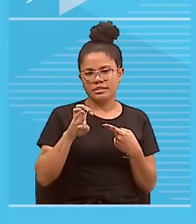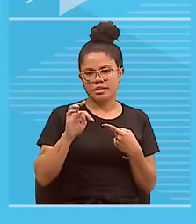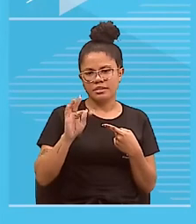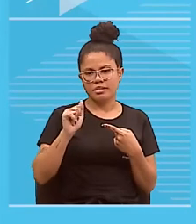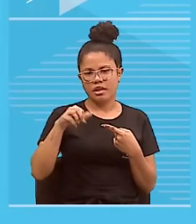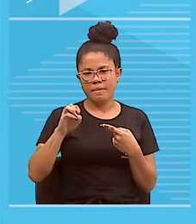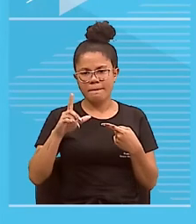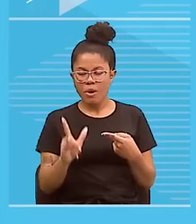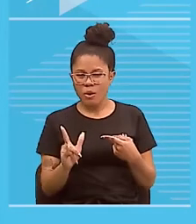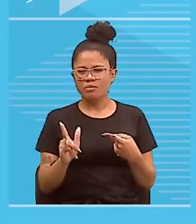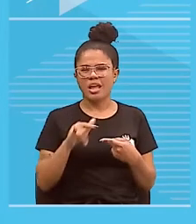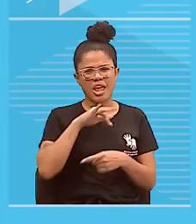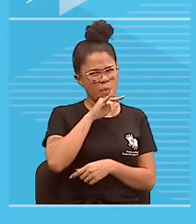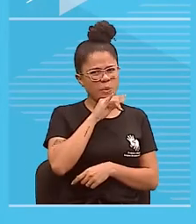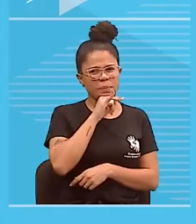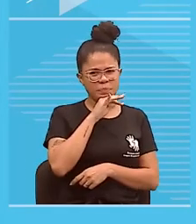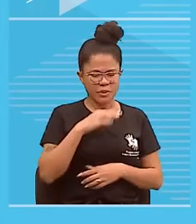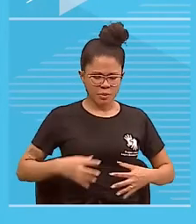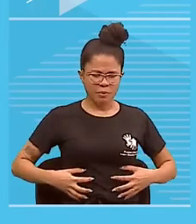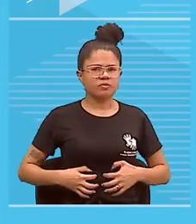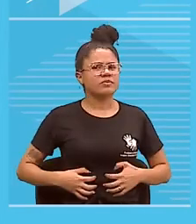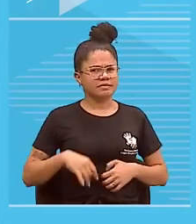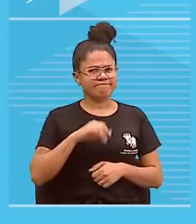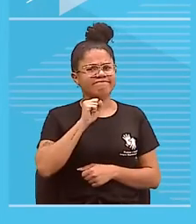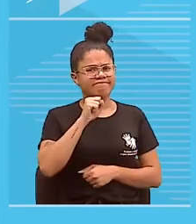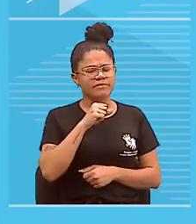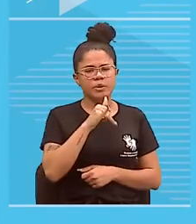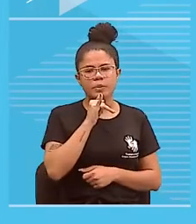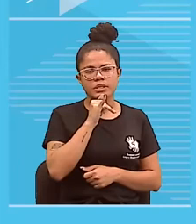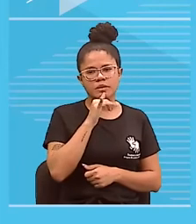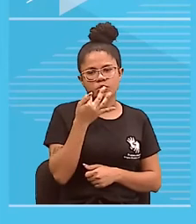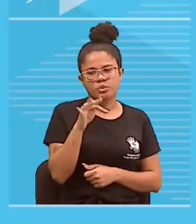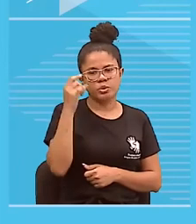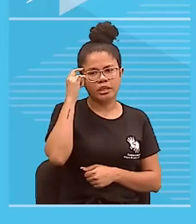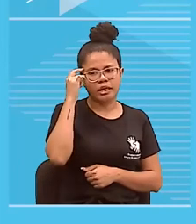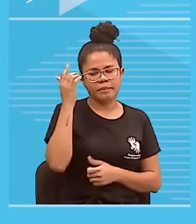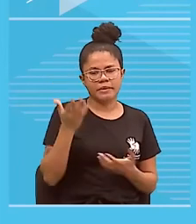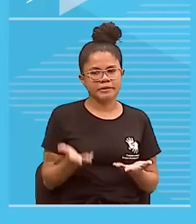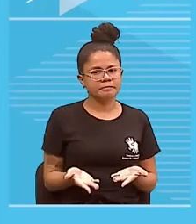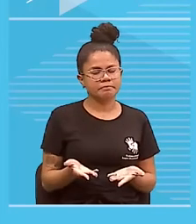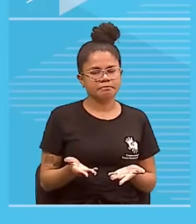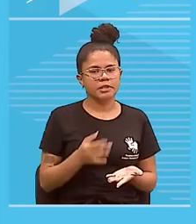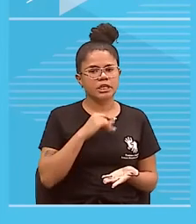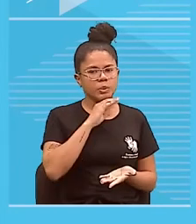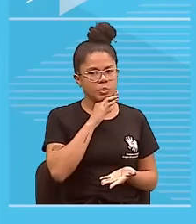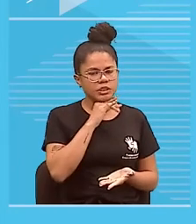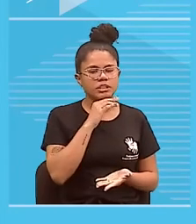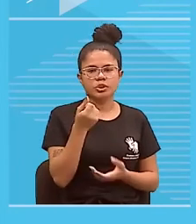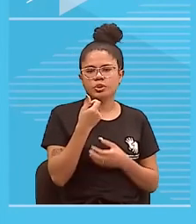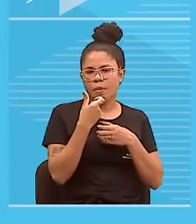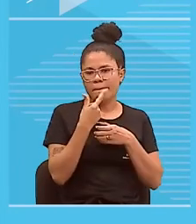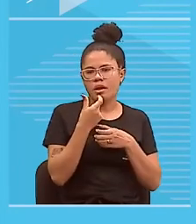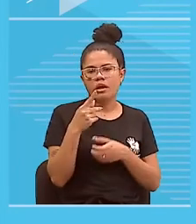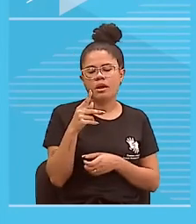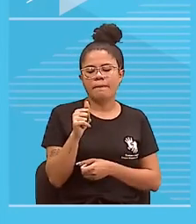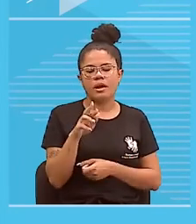noção a pessoa está com dor de carro dorzinha de cabeça que toma paracetamol de 750mg loucura faça isso